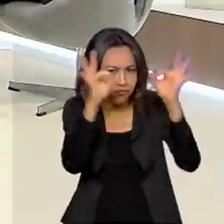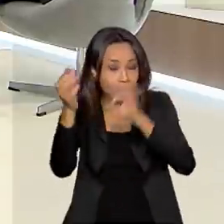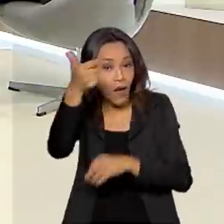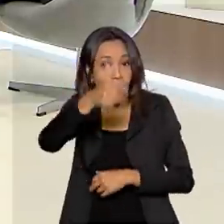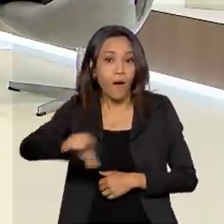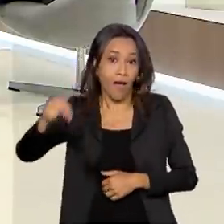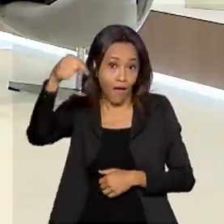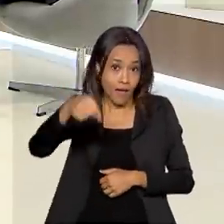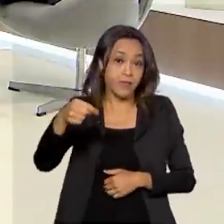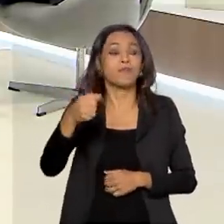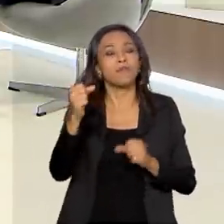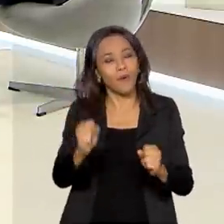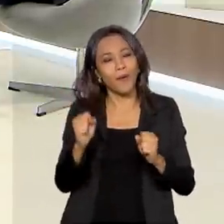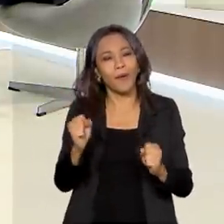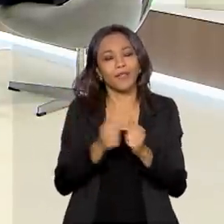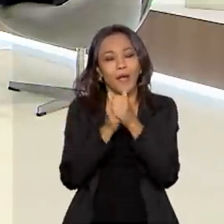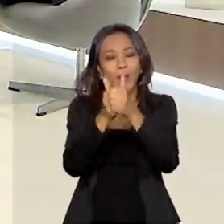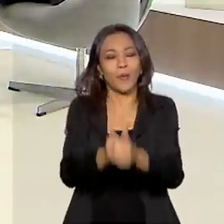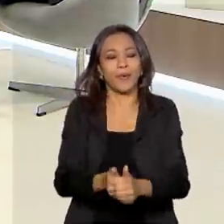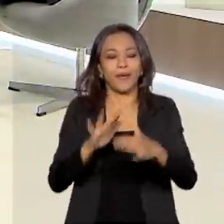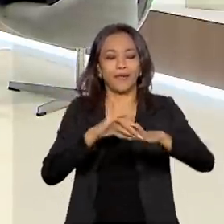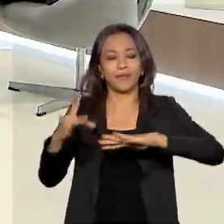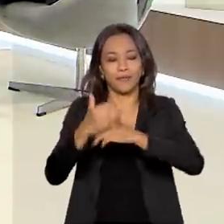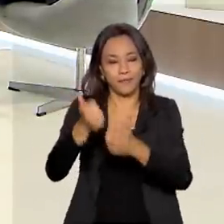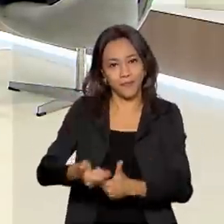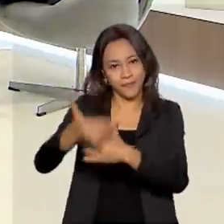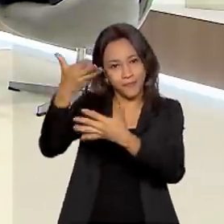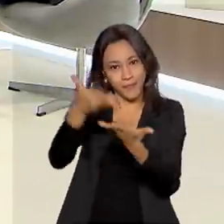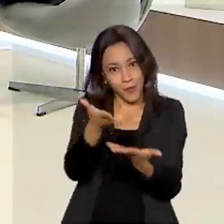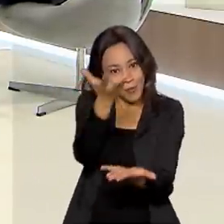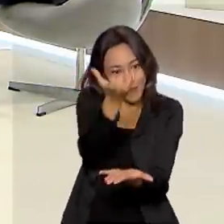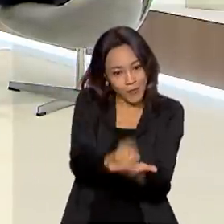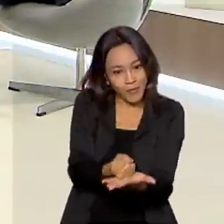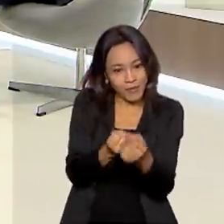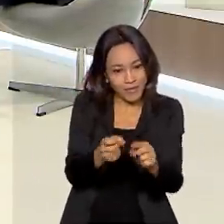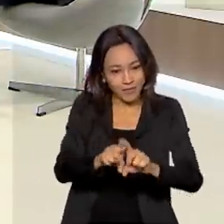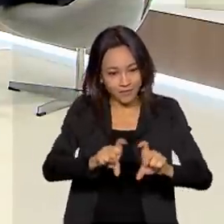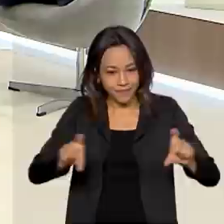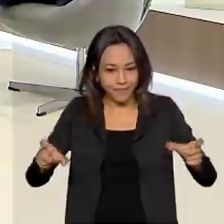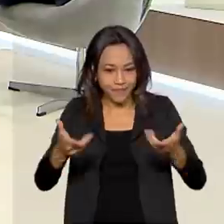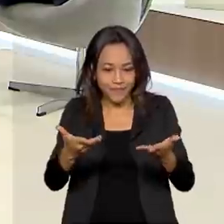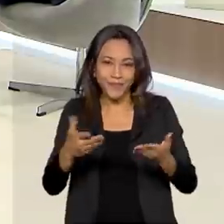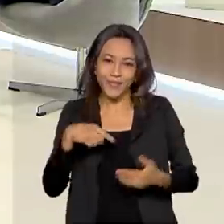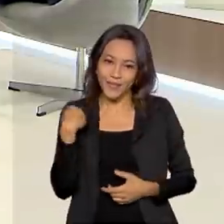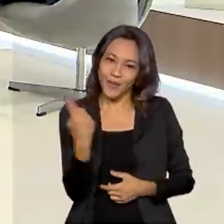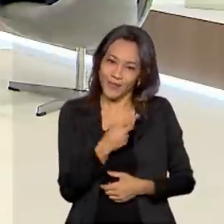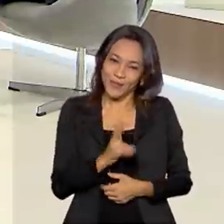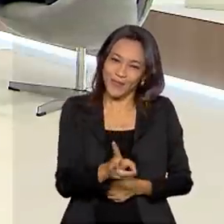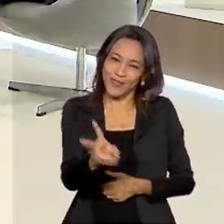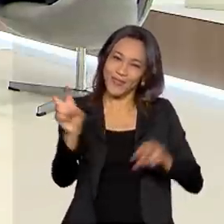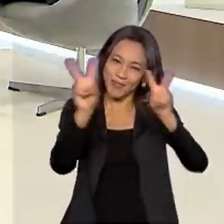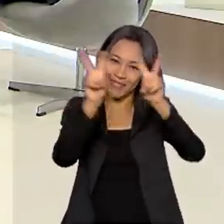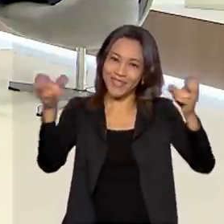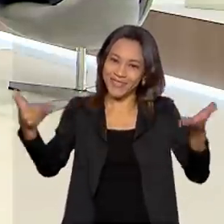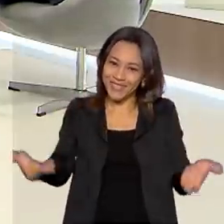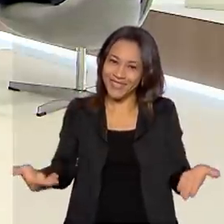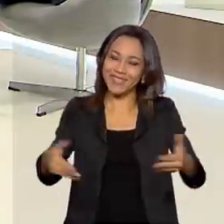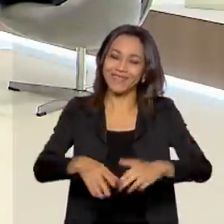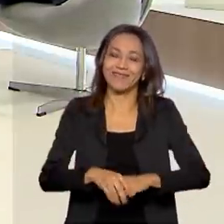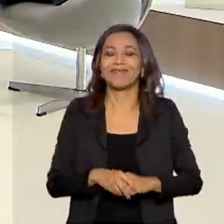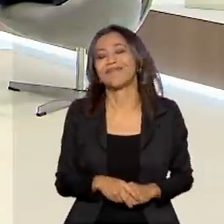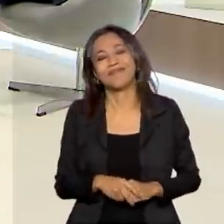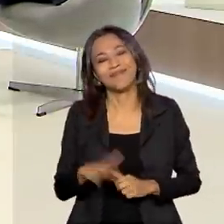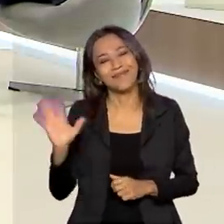entrevistas, é só acompanhar as nossas redes sociais ou baixar o TV Brasil Play. E o Brasil continua em Pauta aqui na TV Brasil.